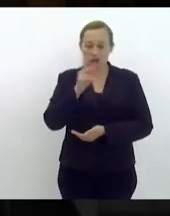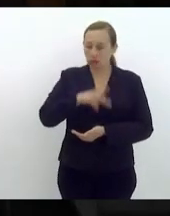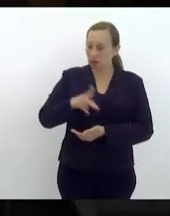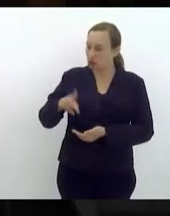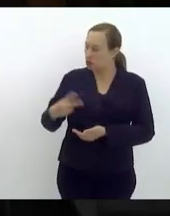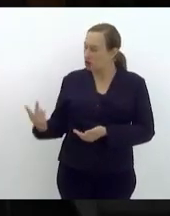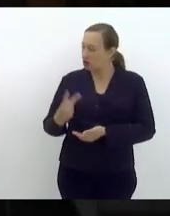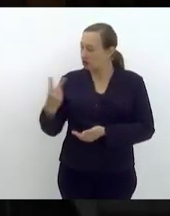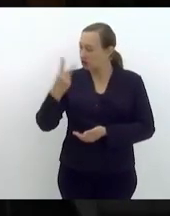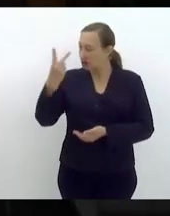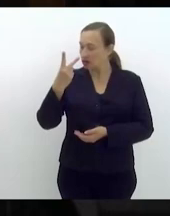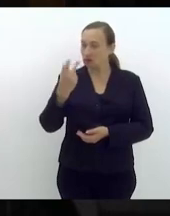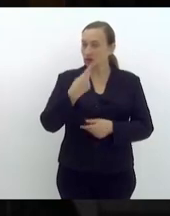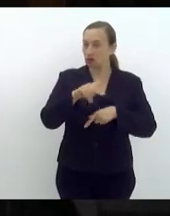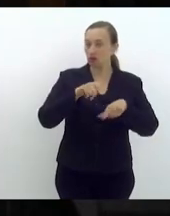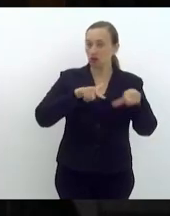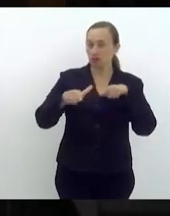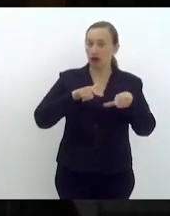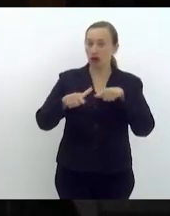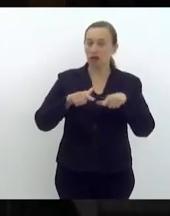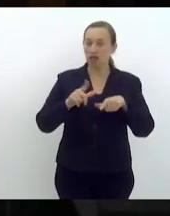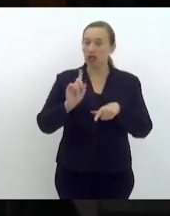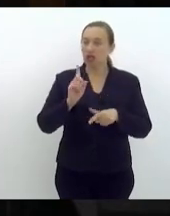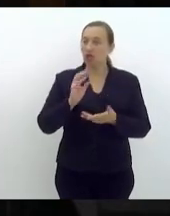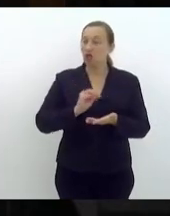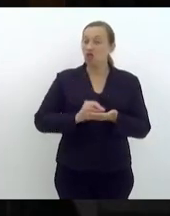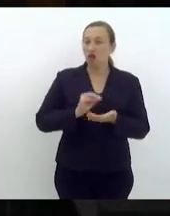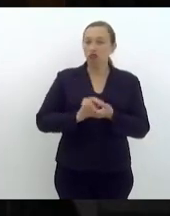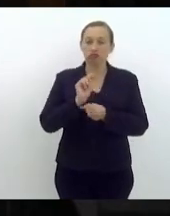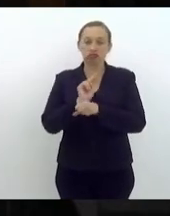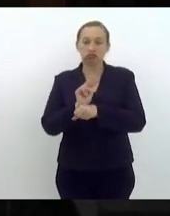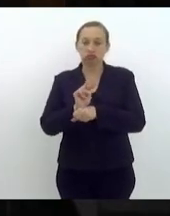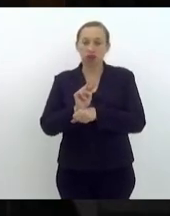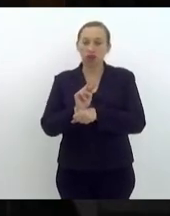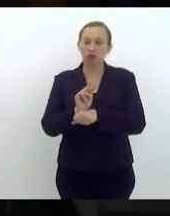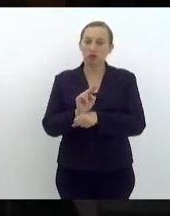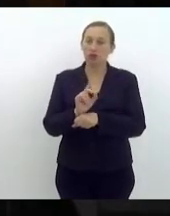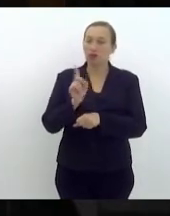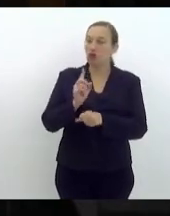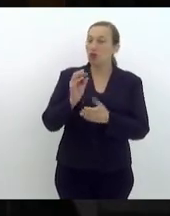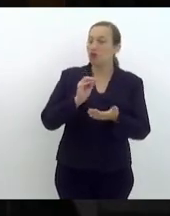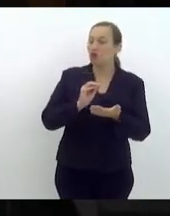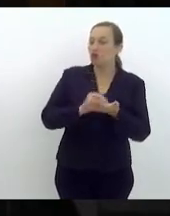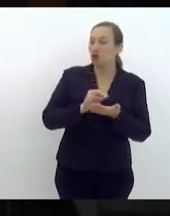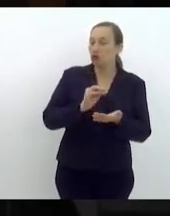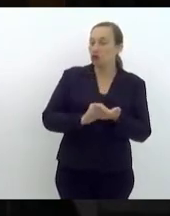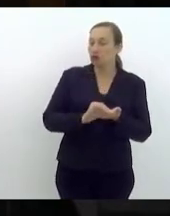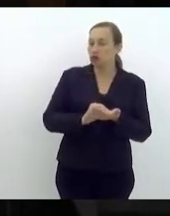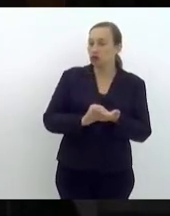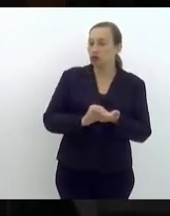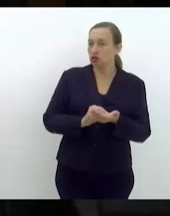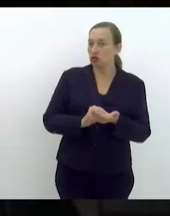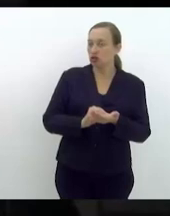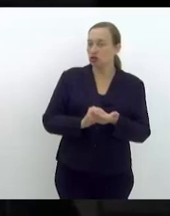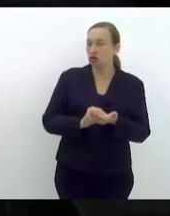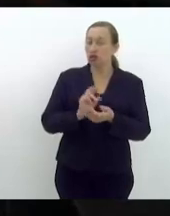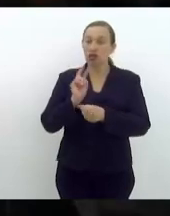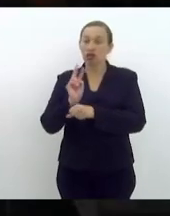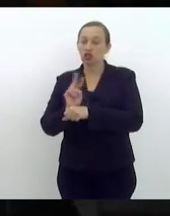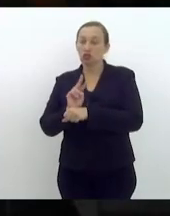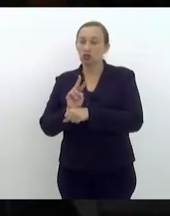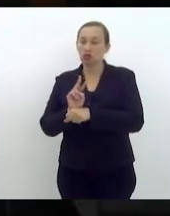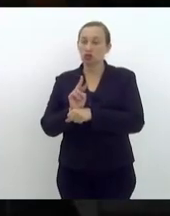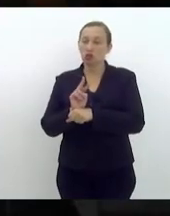valorizam as suas carreiras que não falte o porteiro que não falte inspetor que não falta secretário